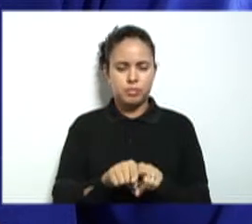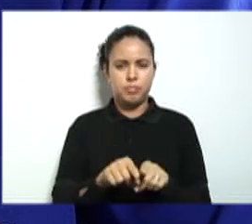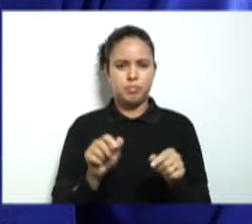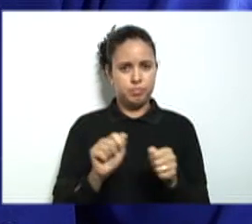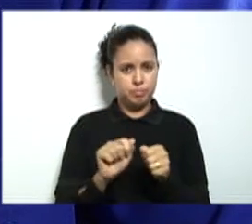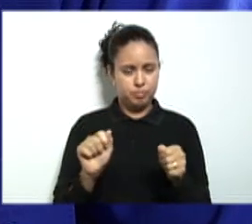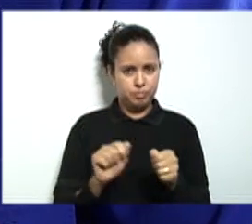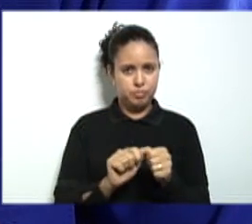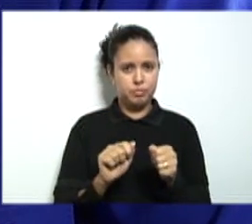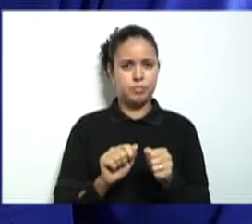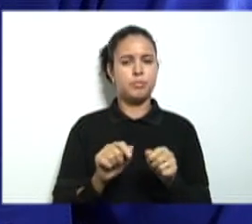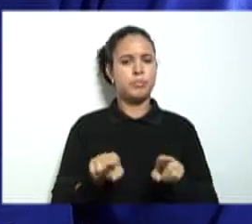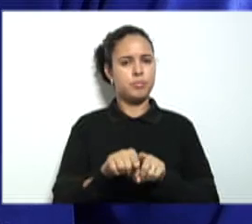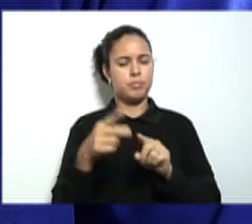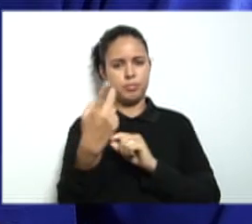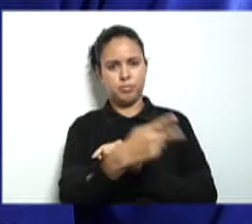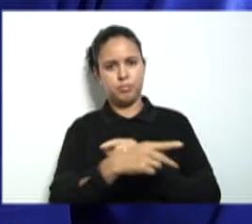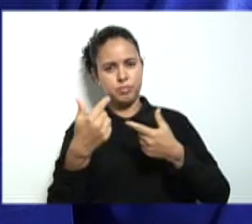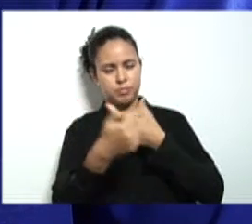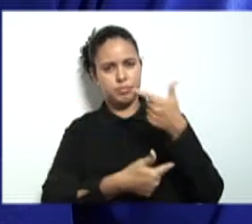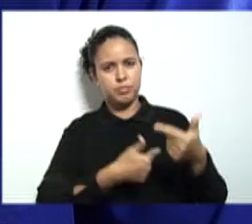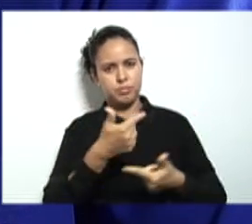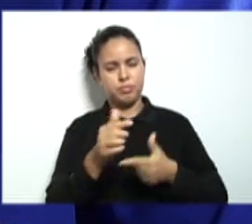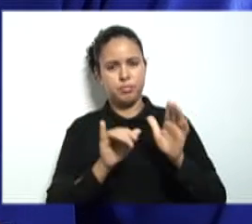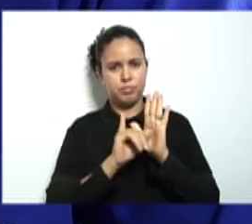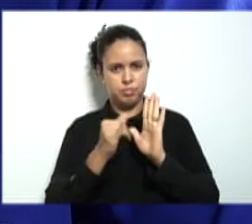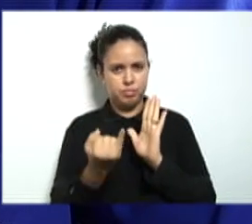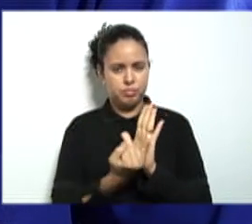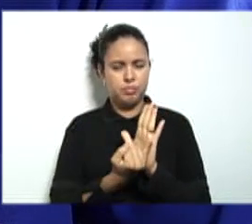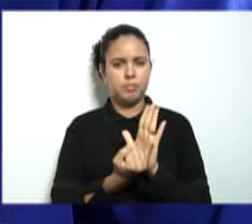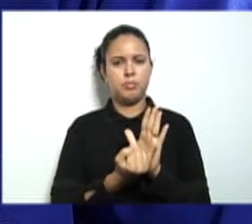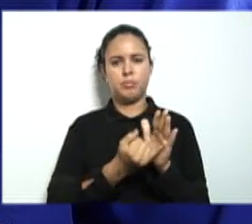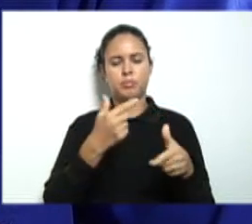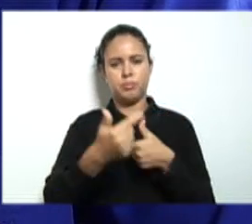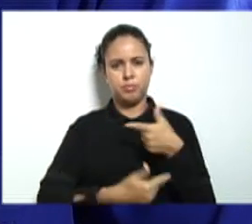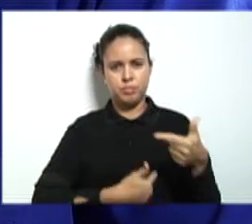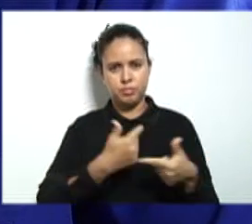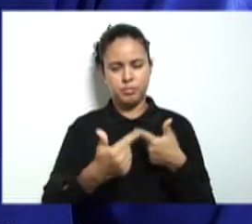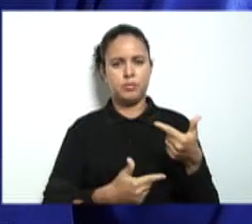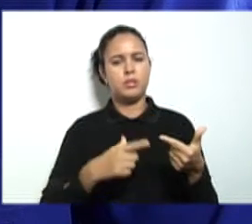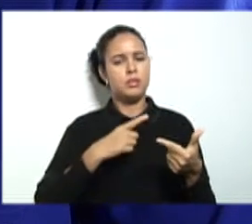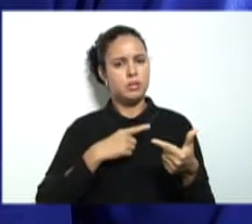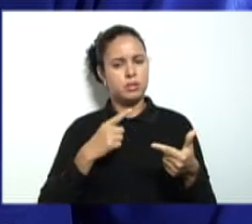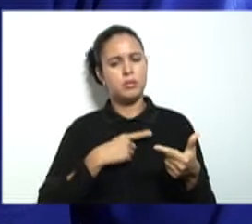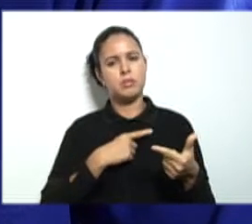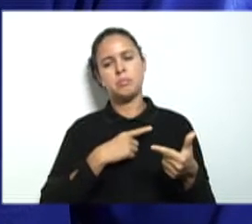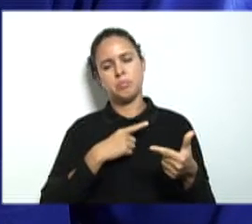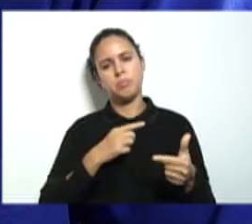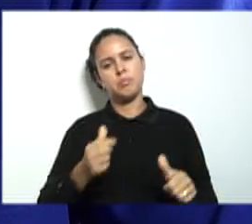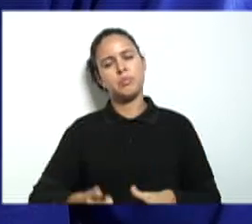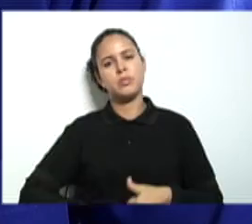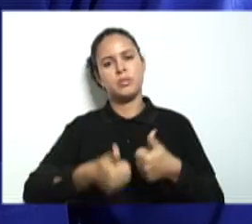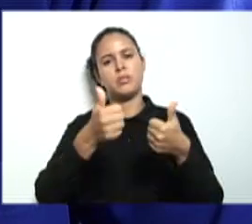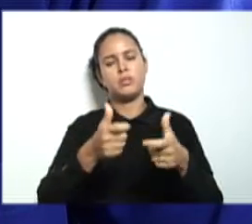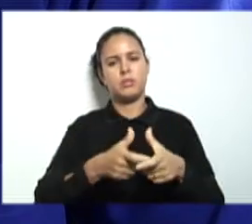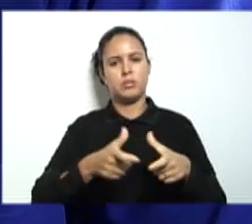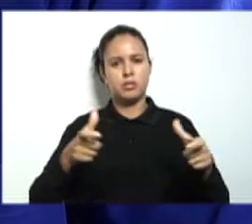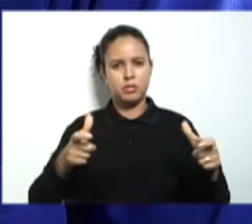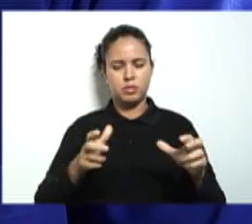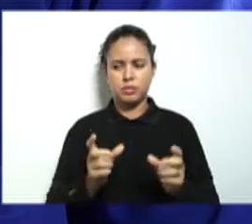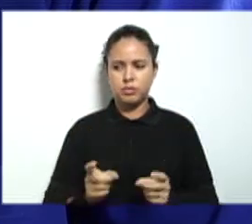produzem, donos do seu trabalho, do seu jeito de trabalhar, né, podendo ter aí vantagens muito grandes na hora de fazer negócios